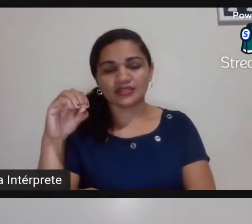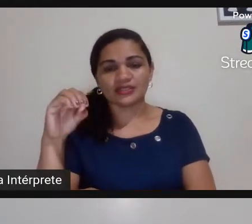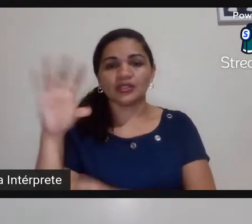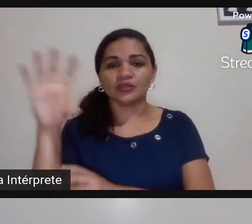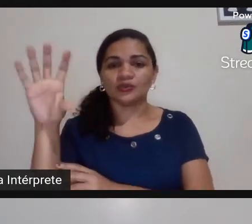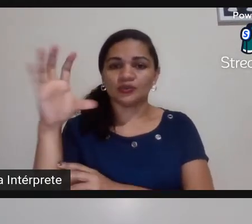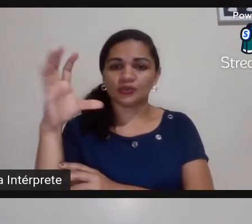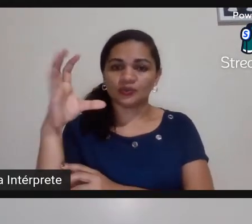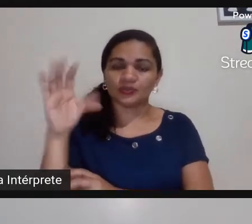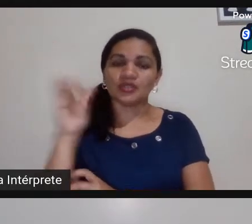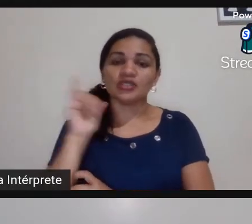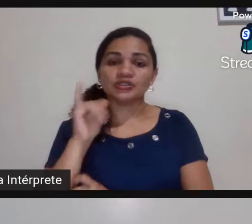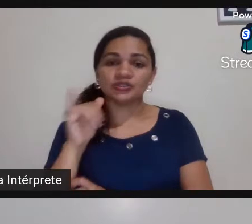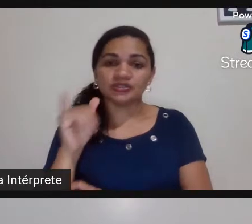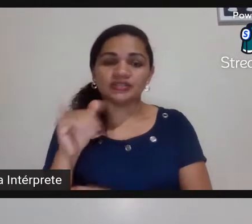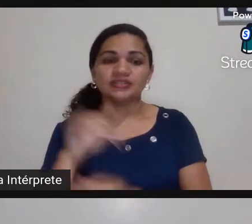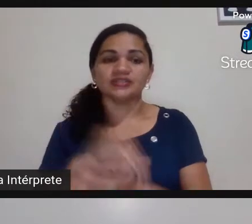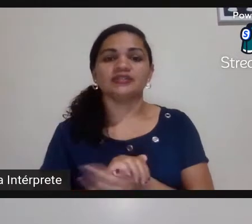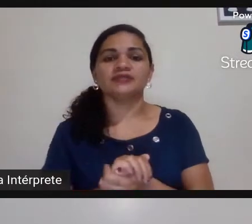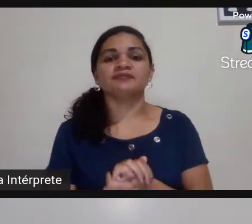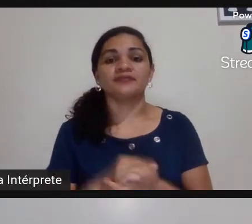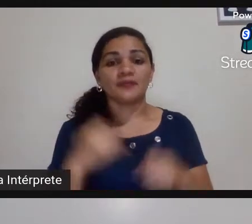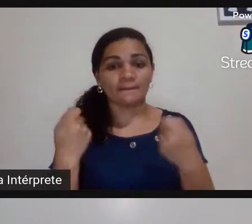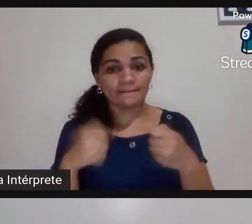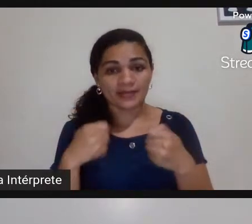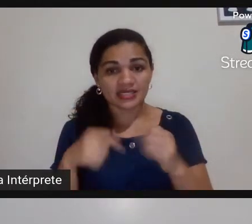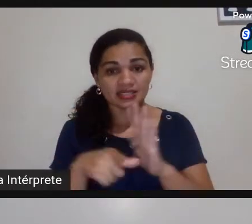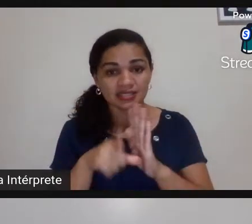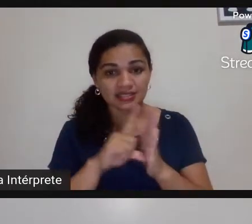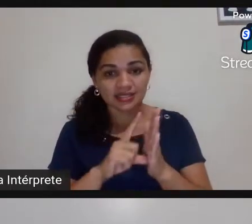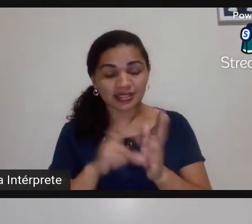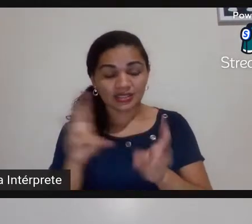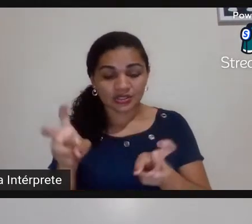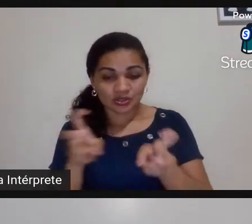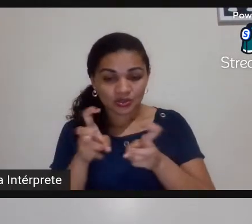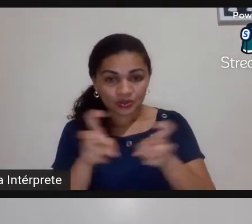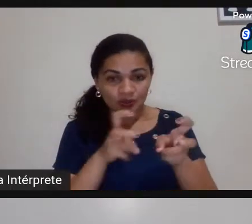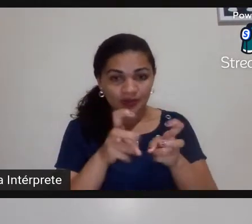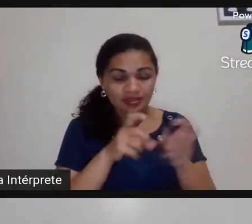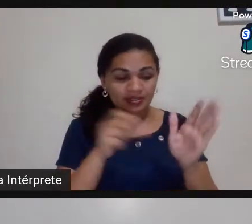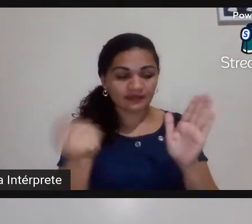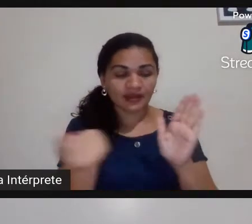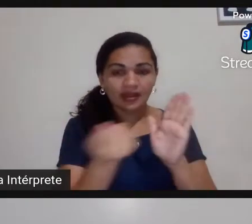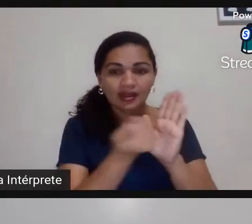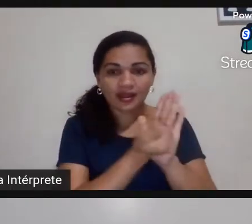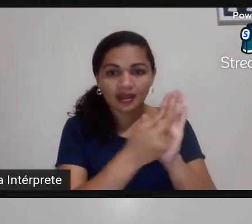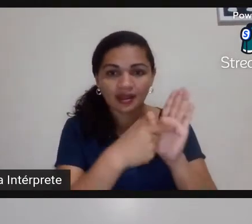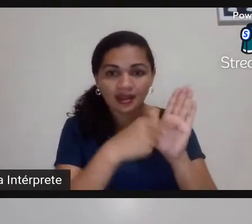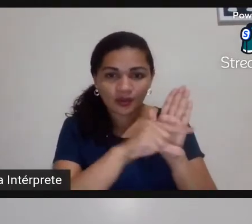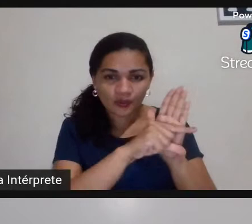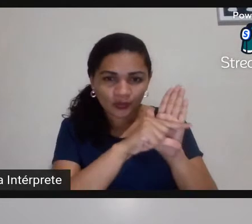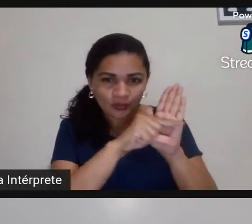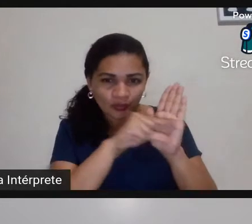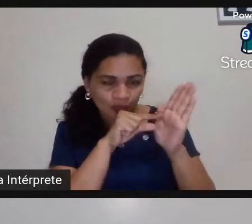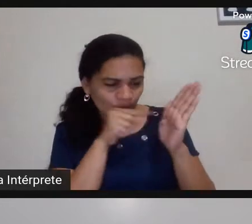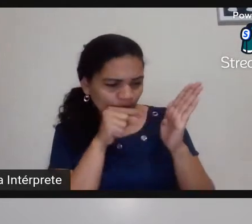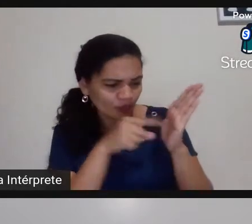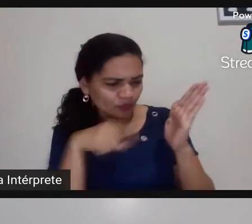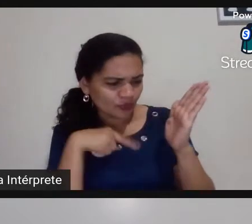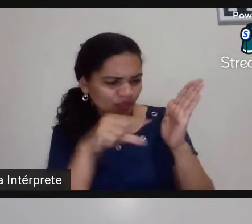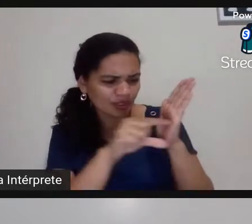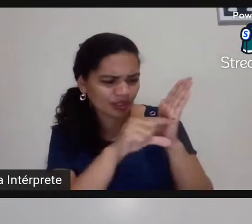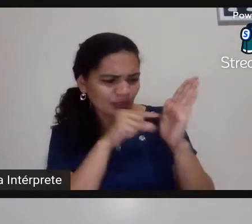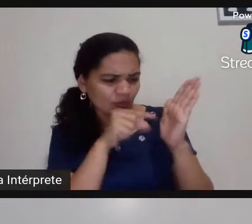primeiro passo que a gente sempre fala é a rotulagem seja a rotulagem ambiental seja Falar o quê quais são os